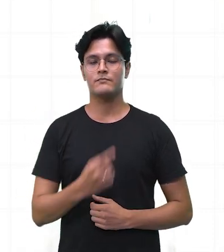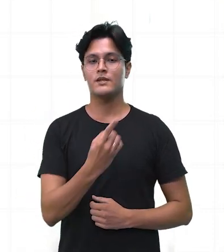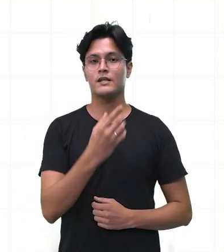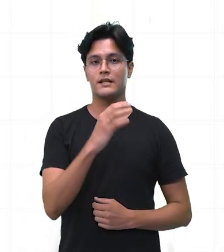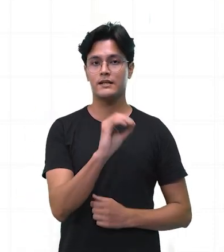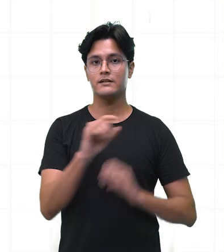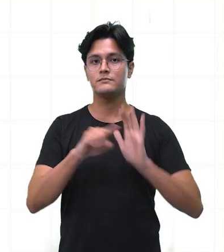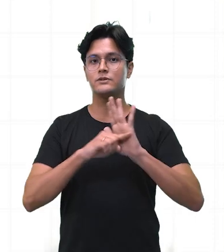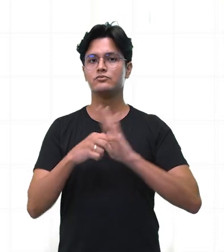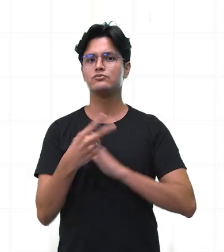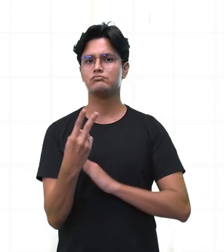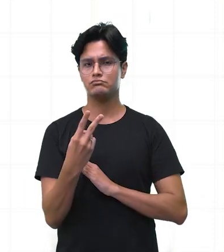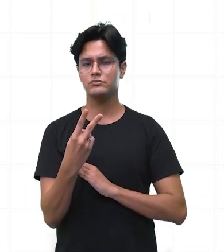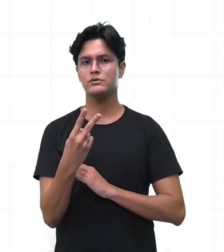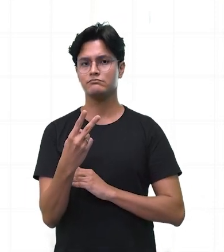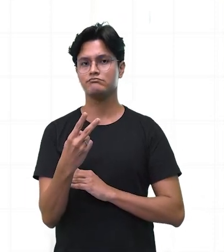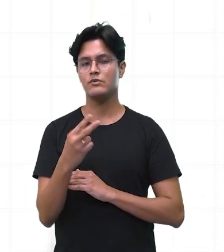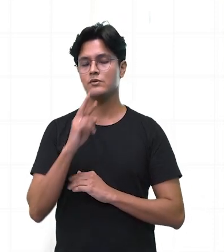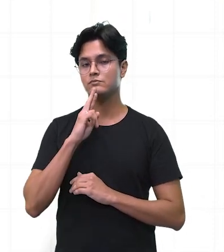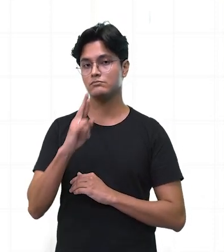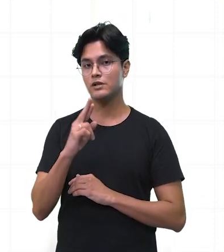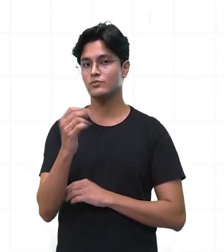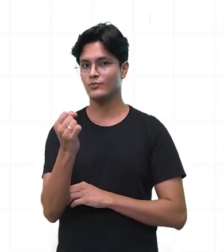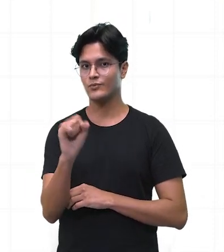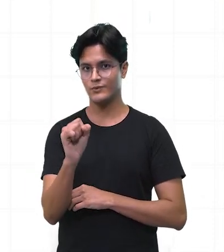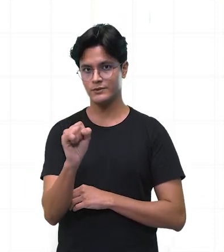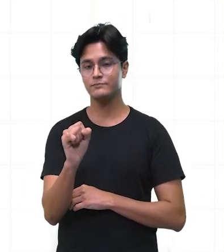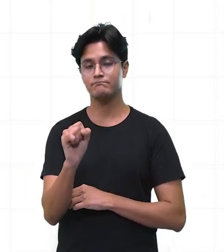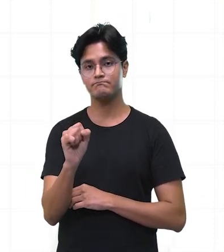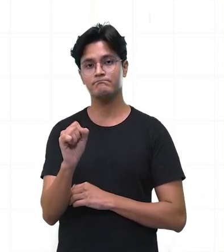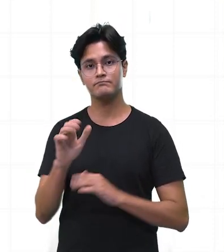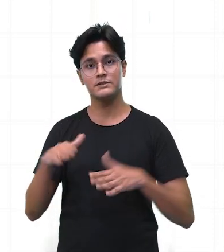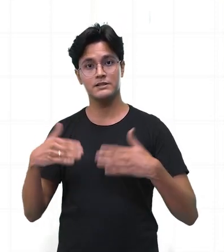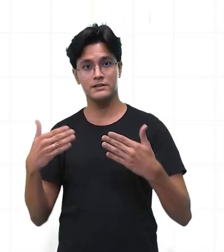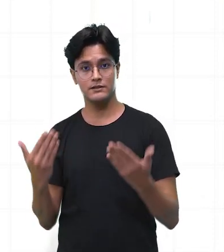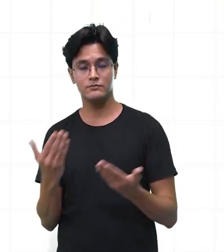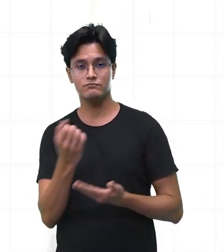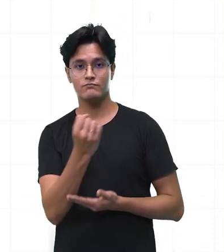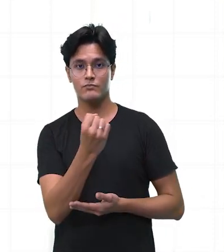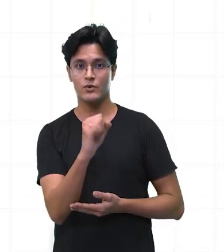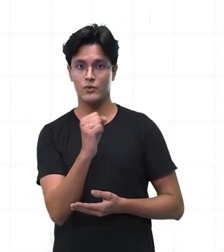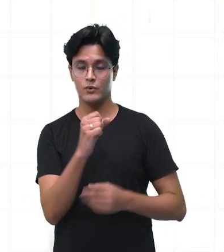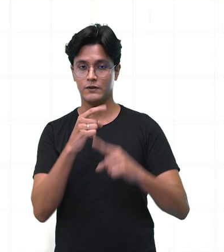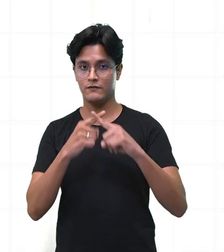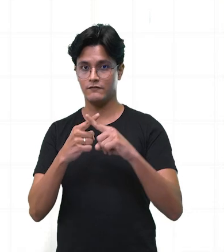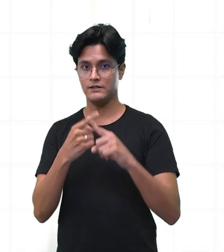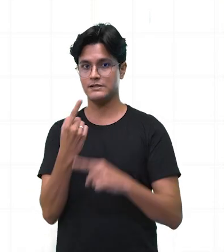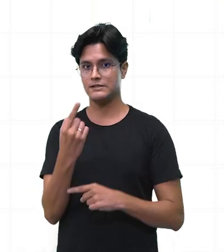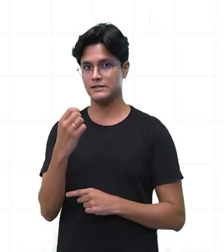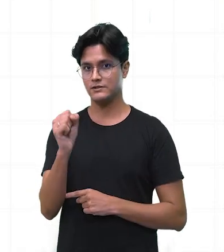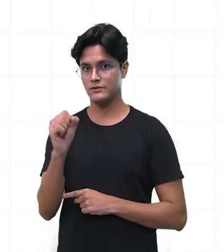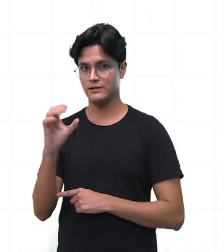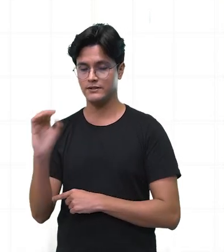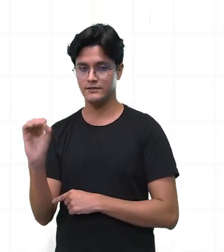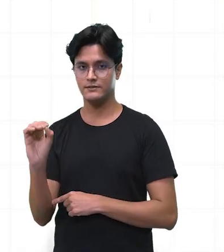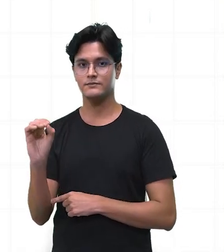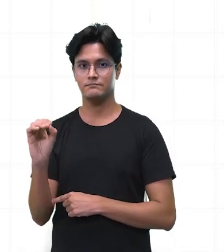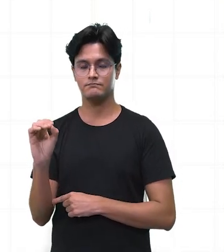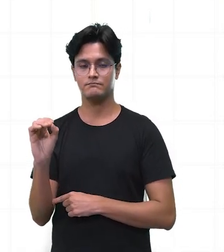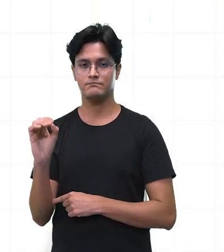10 menos 2, nós sabemos que é 8. Então, ficará 8 vezes